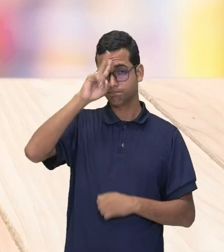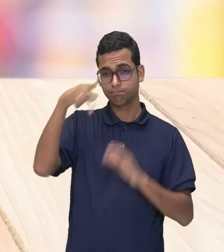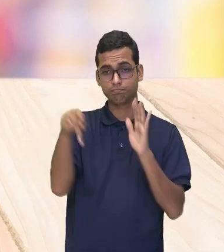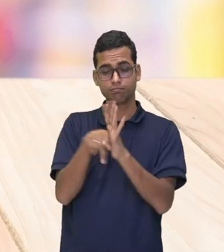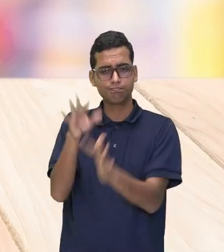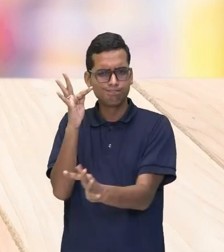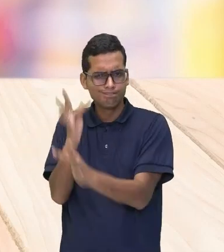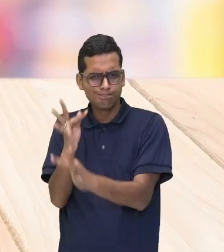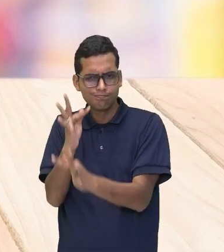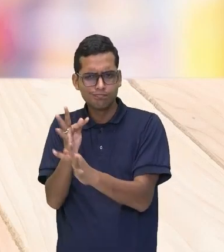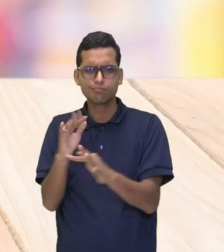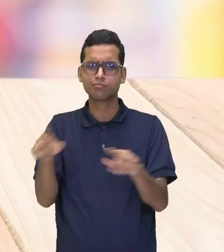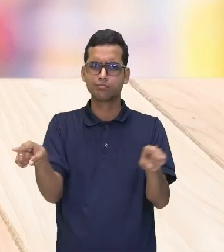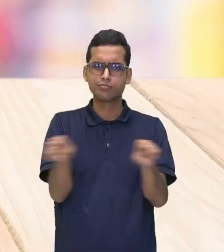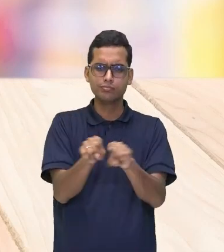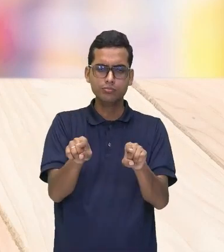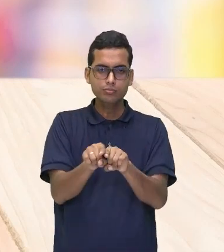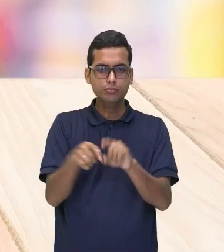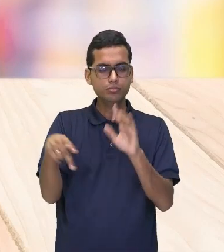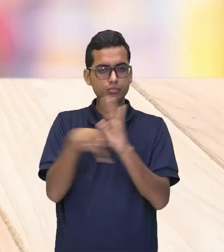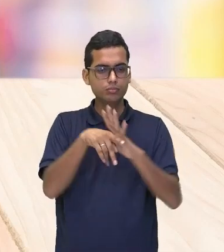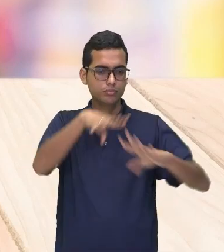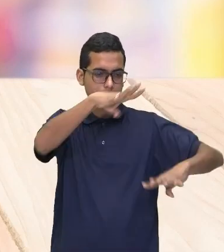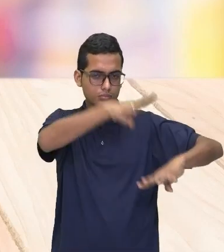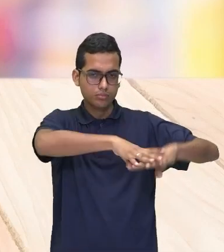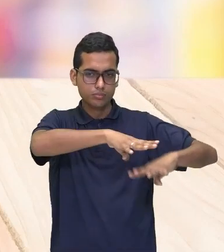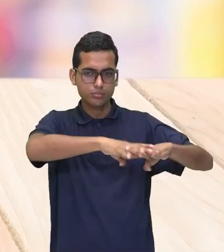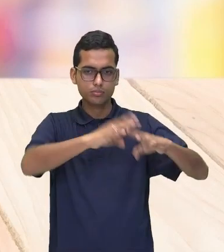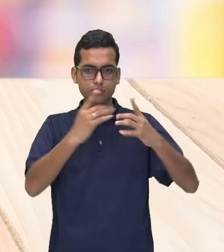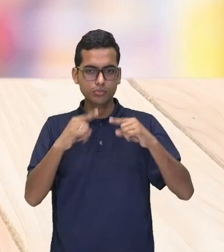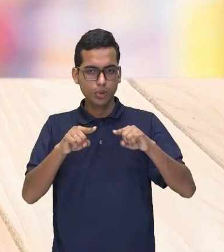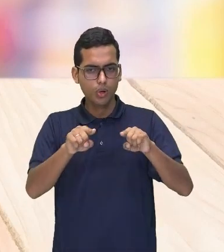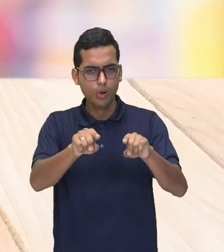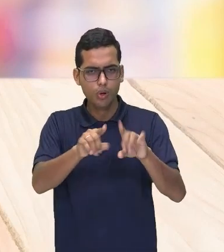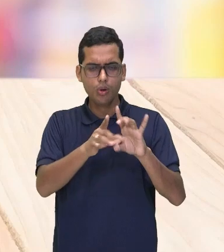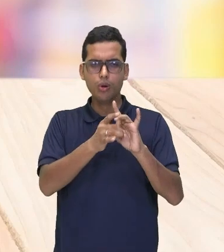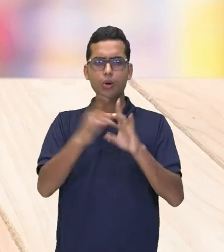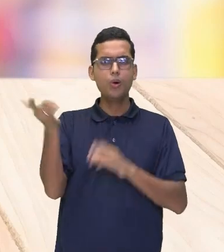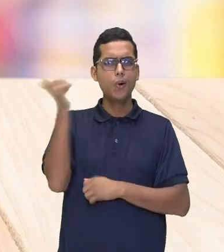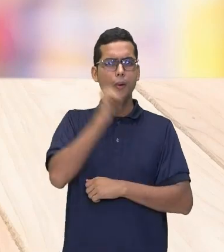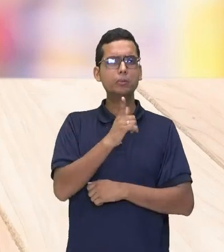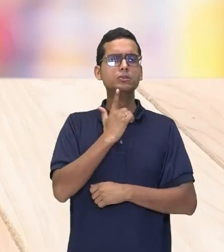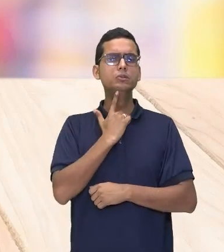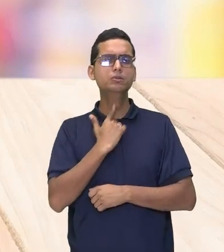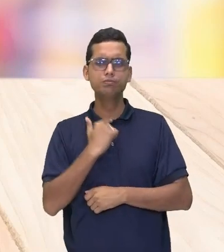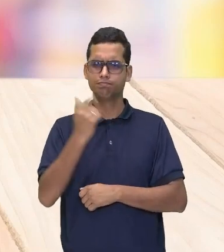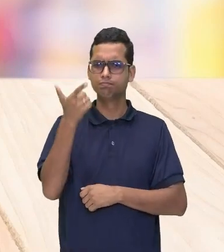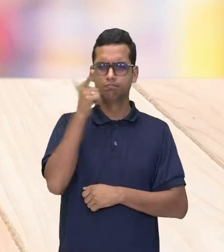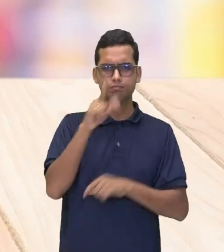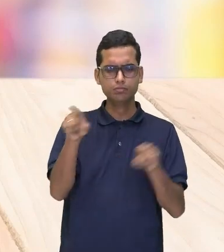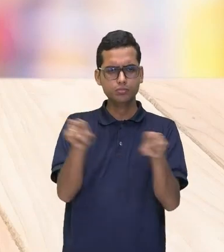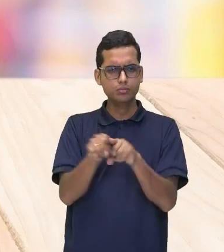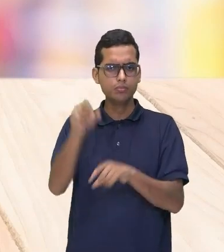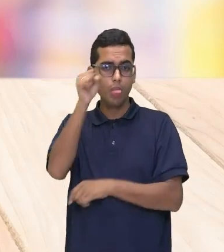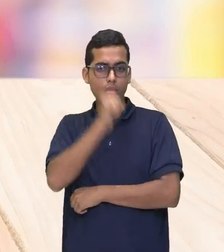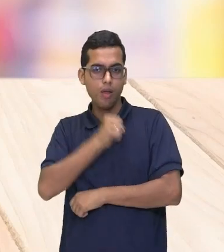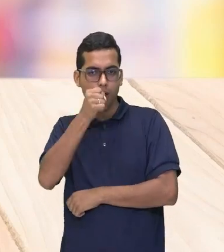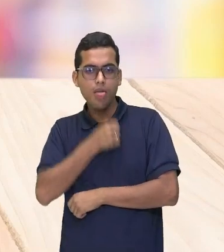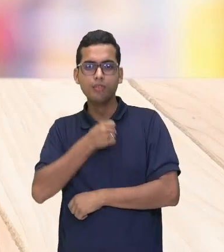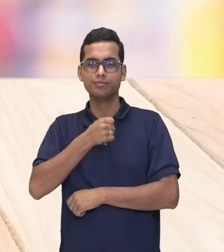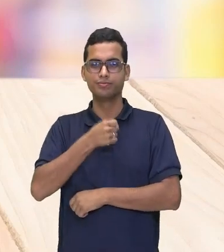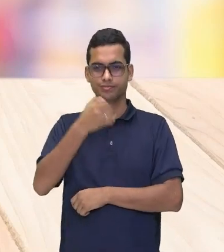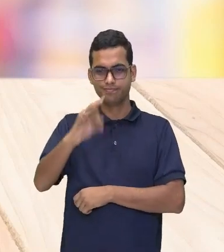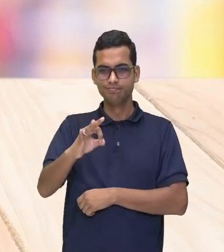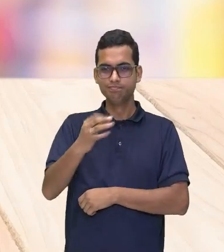física, andando juntamente com a matemática, que me dá até uma vontade de tomar um sorvete. Muito bem. Muito